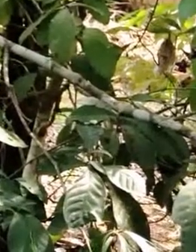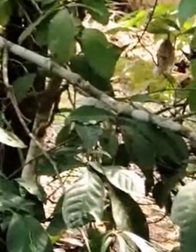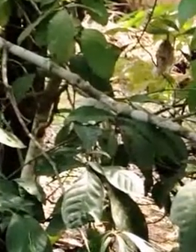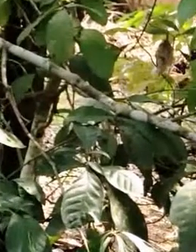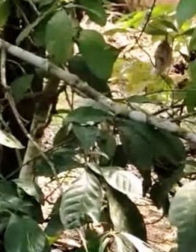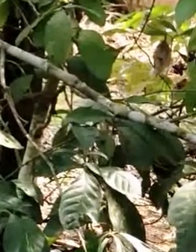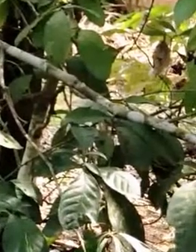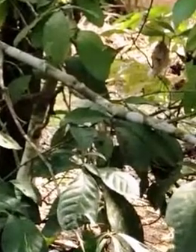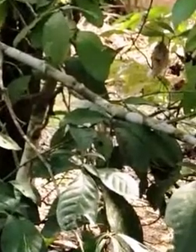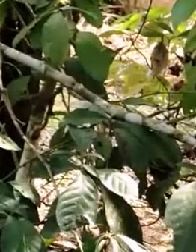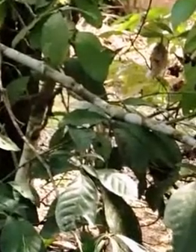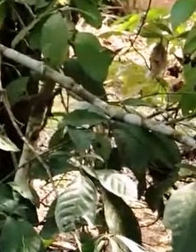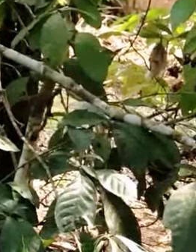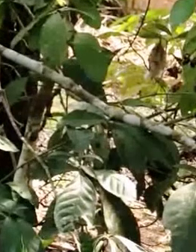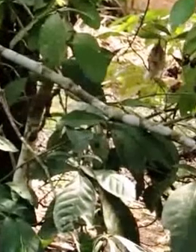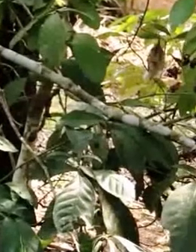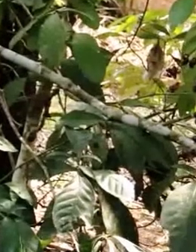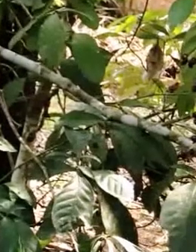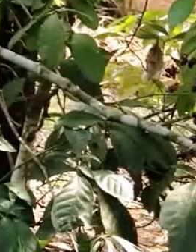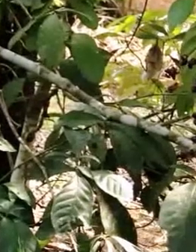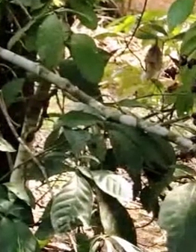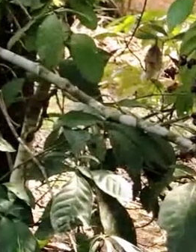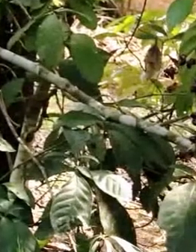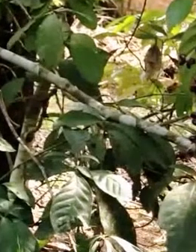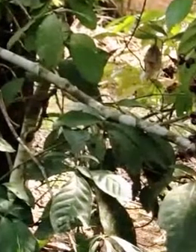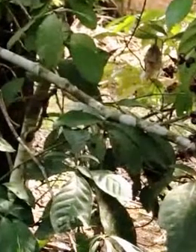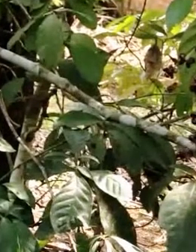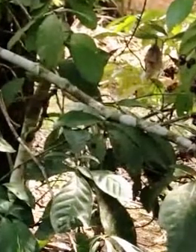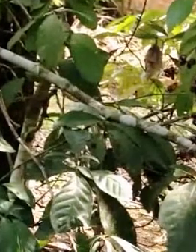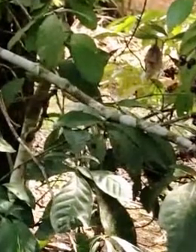ensinos, porque Deus é